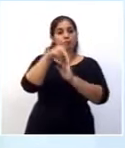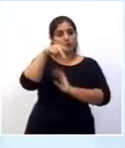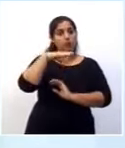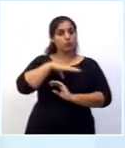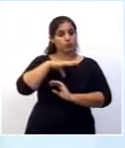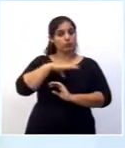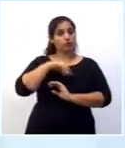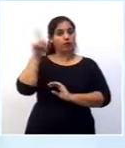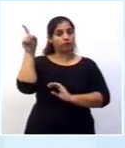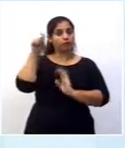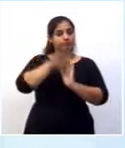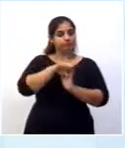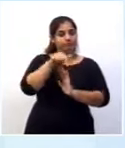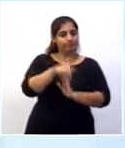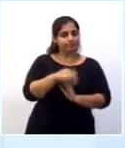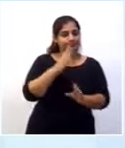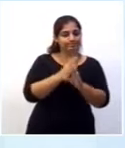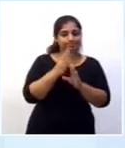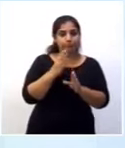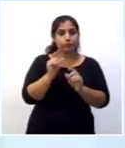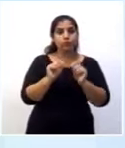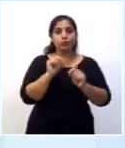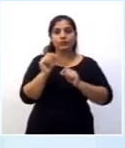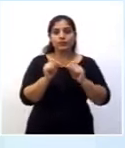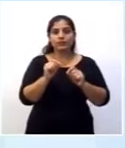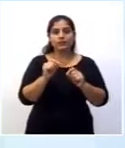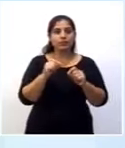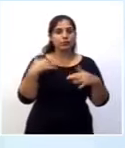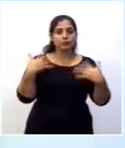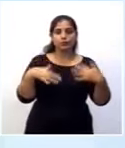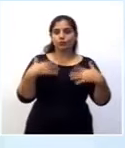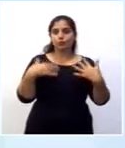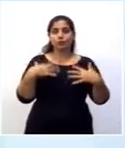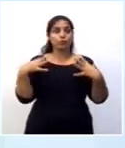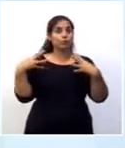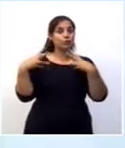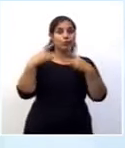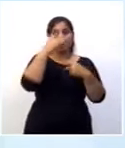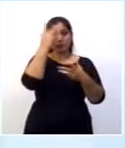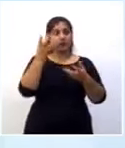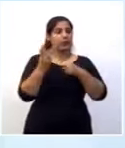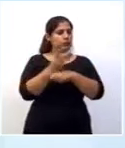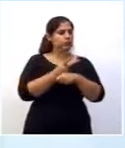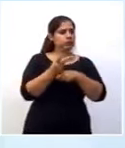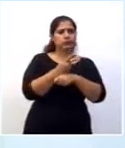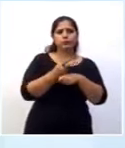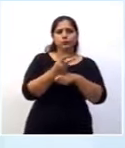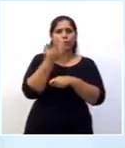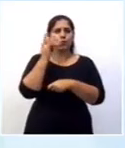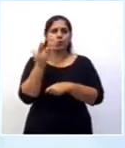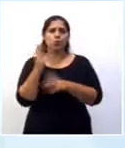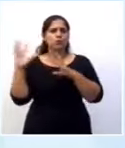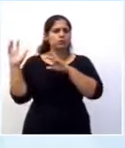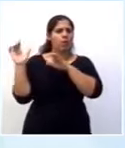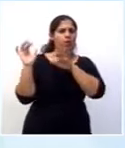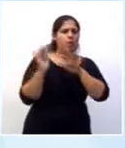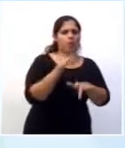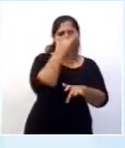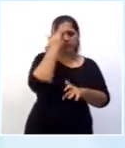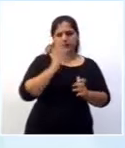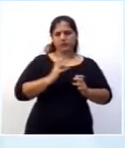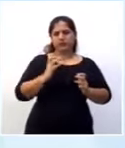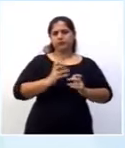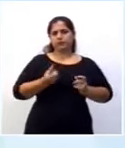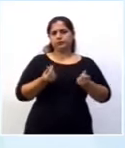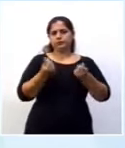Portuguesa causou aí uma loucura. Todo mundo queria ir para essas regiões, todo mundo queria enriquecer, todo